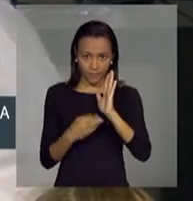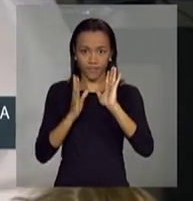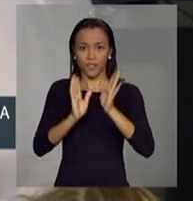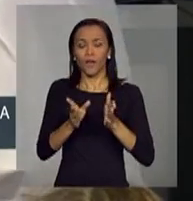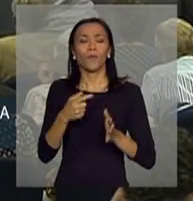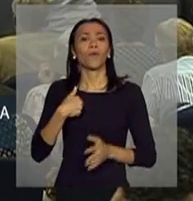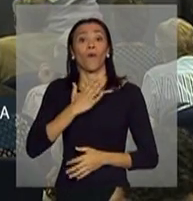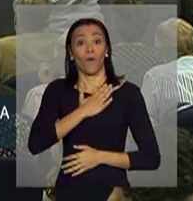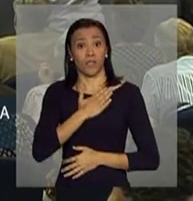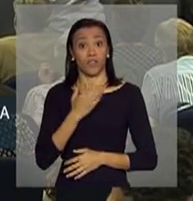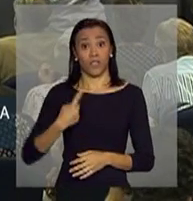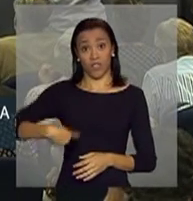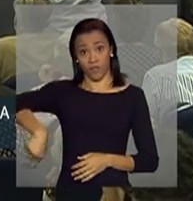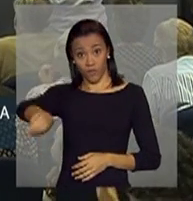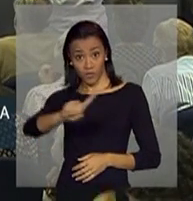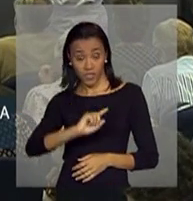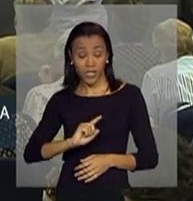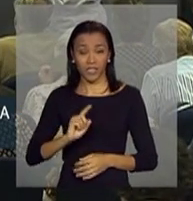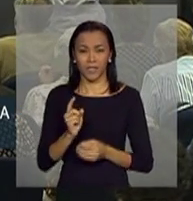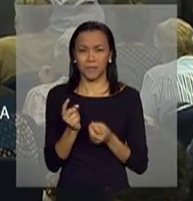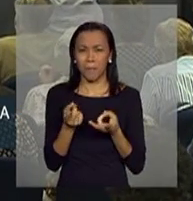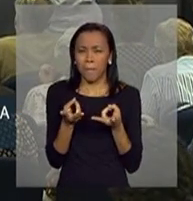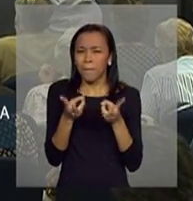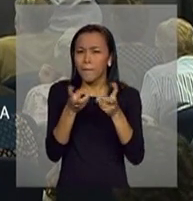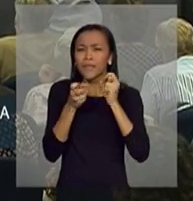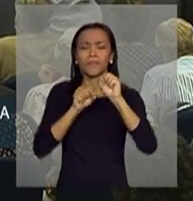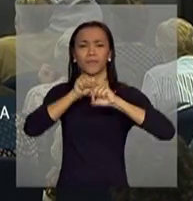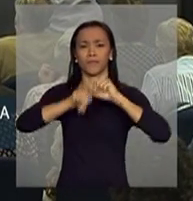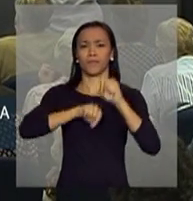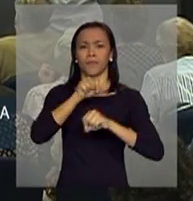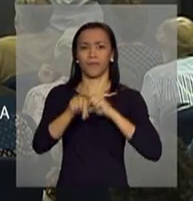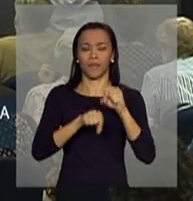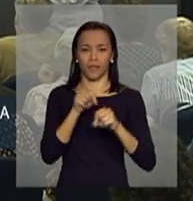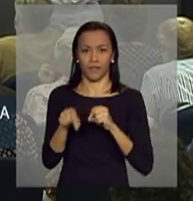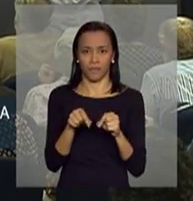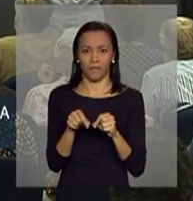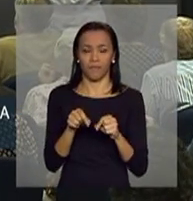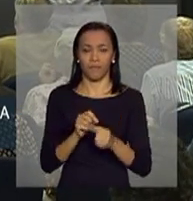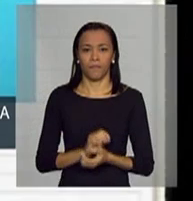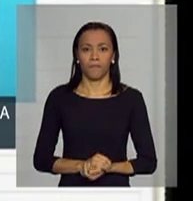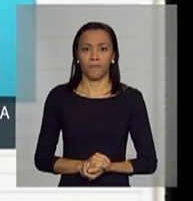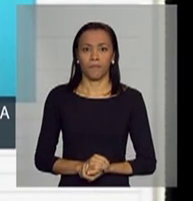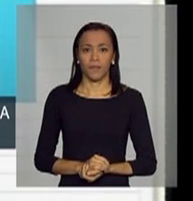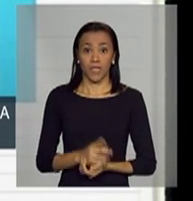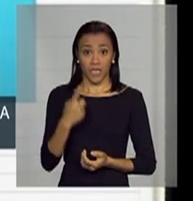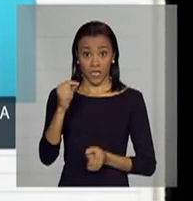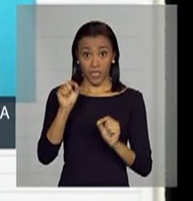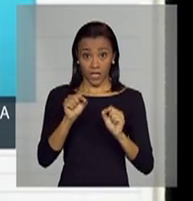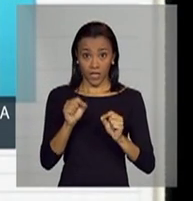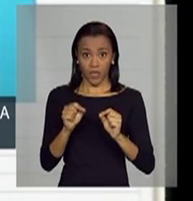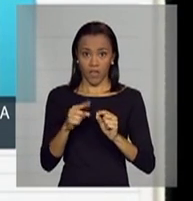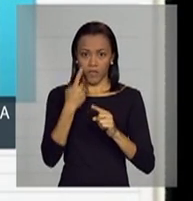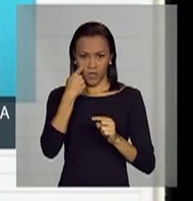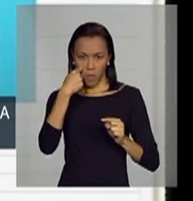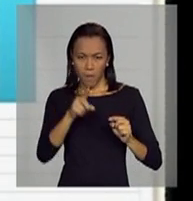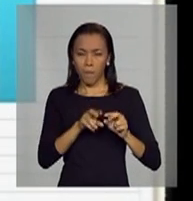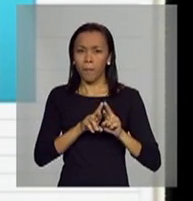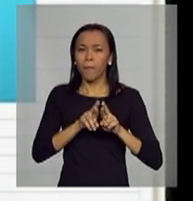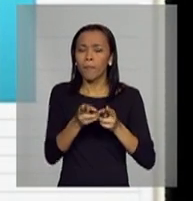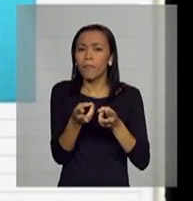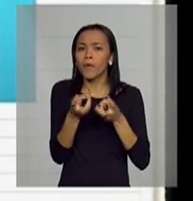que eu gostaria que vocês observassem, então, é que a curva ali é ascendente.